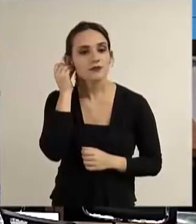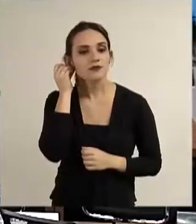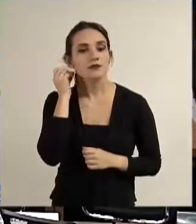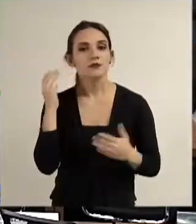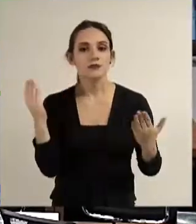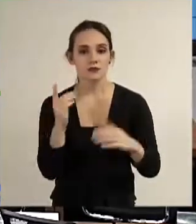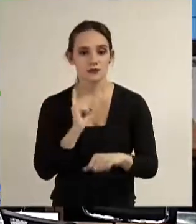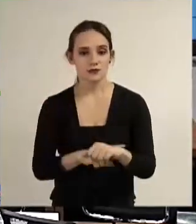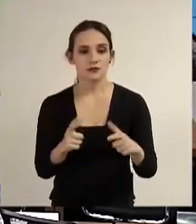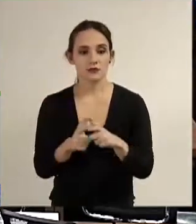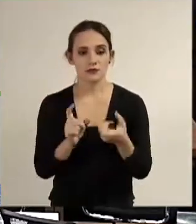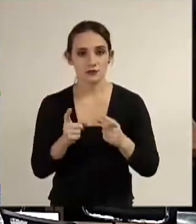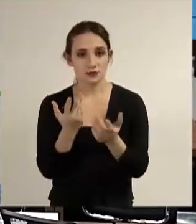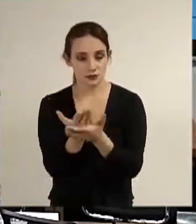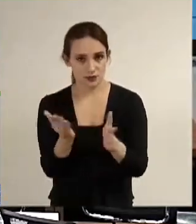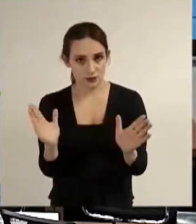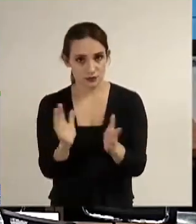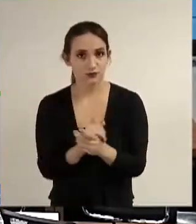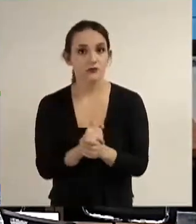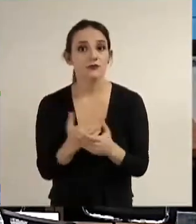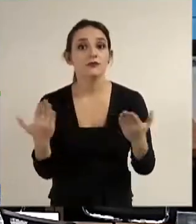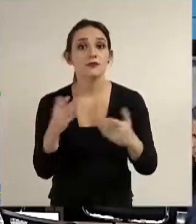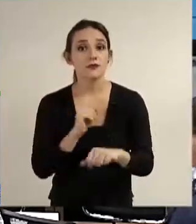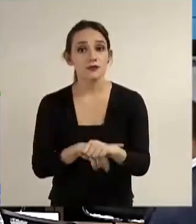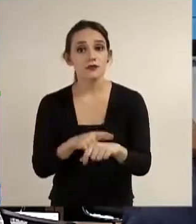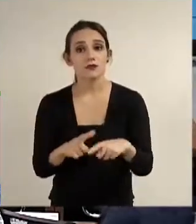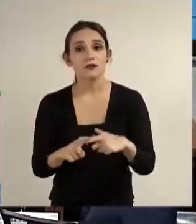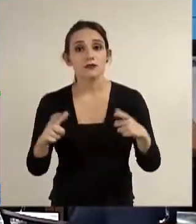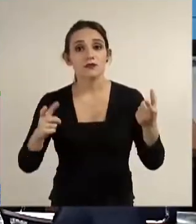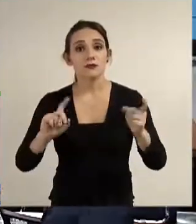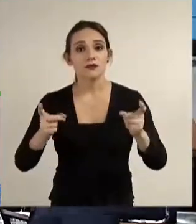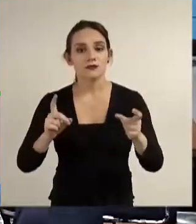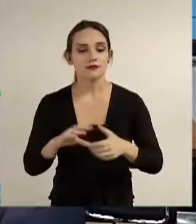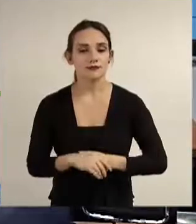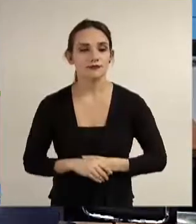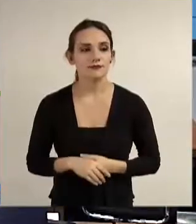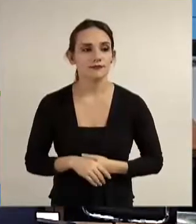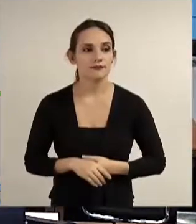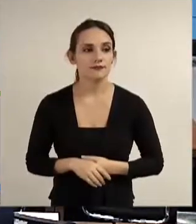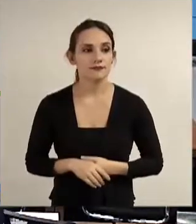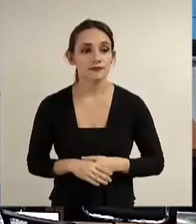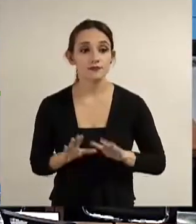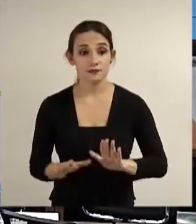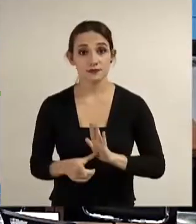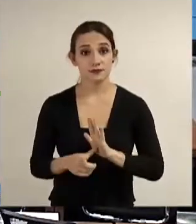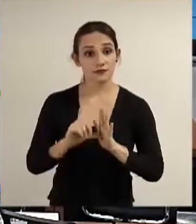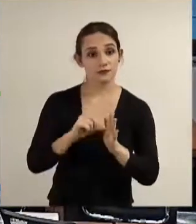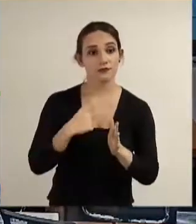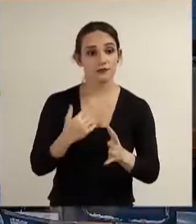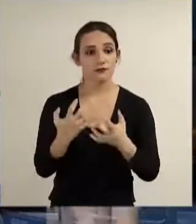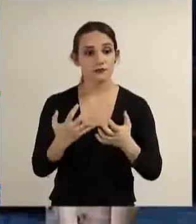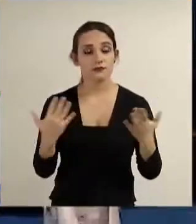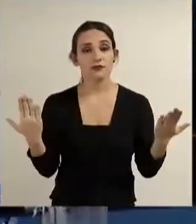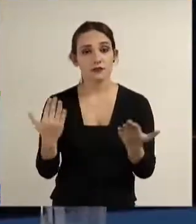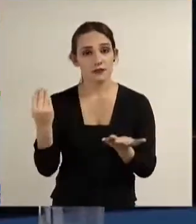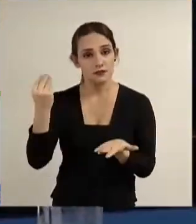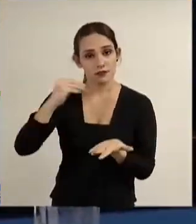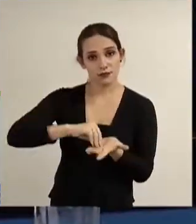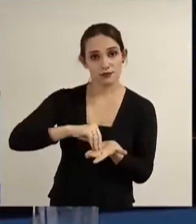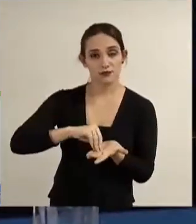Encerrado o pequeno expediente. Passemos ao grande expediente. Antes, porém, gostaria de